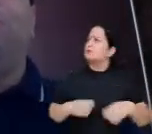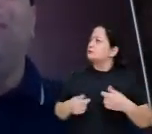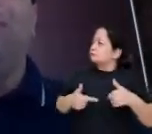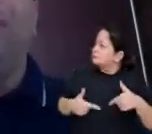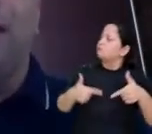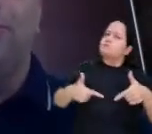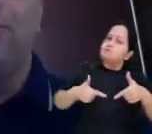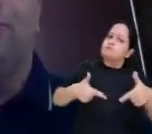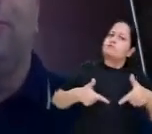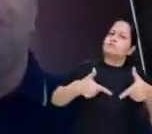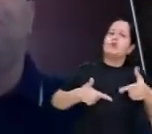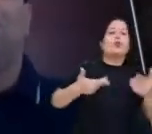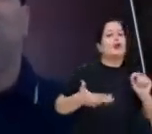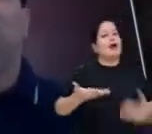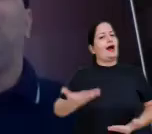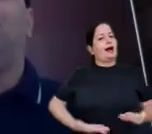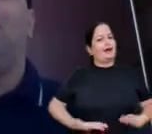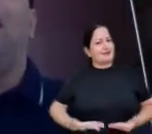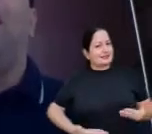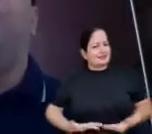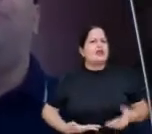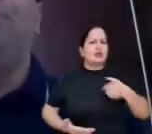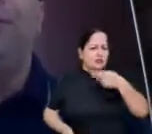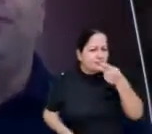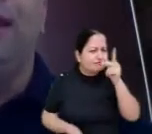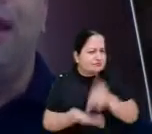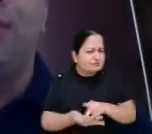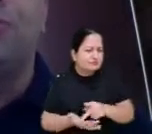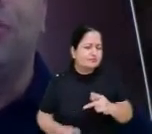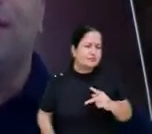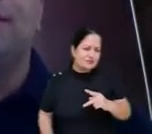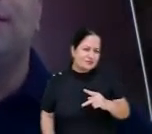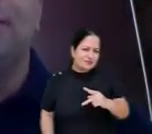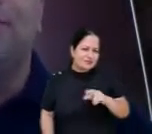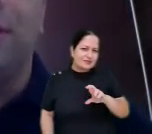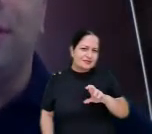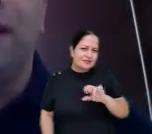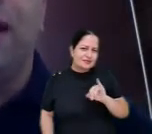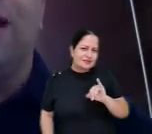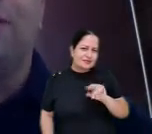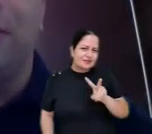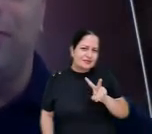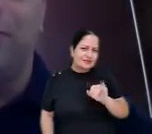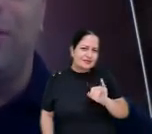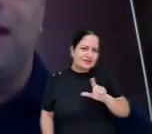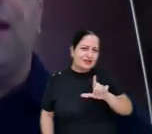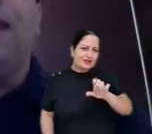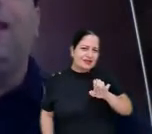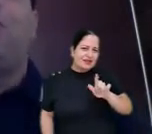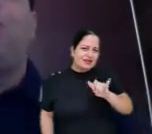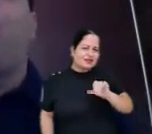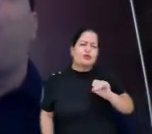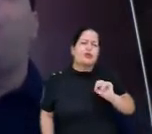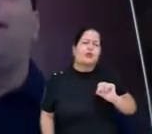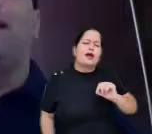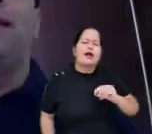um privilégio, eu vou repetir essa palavra, é um privilégio servir a Deus.